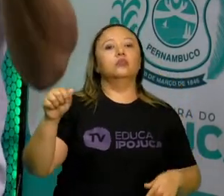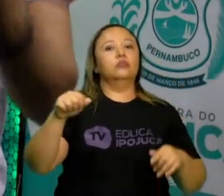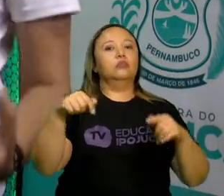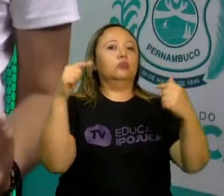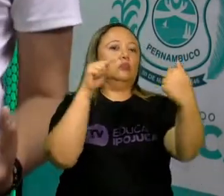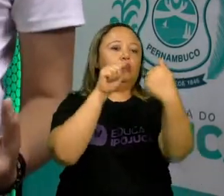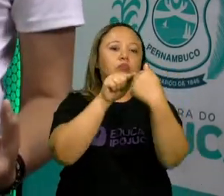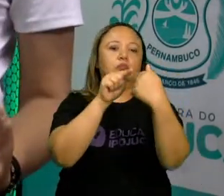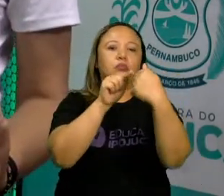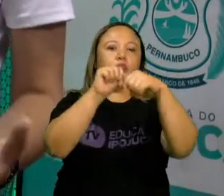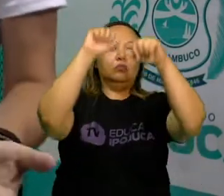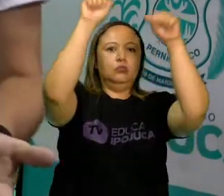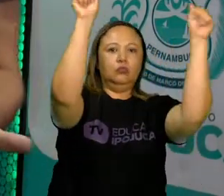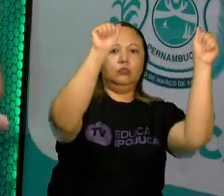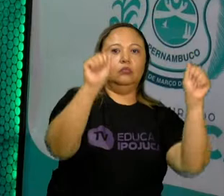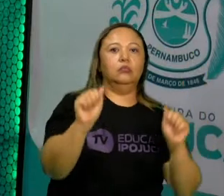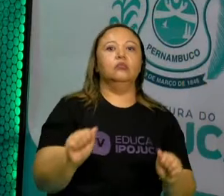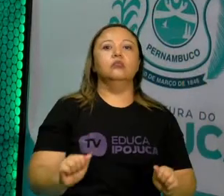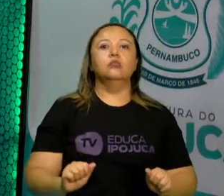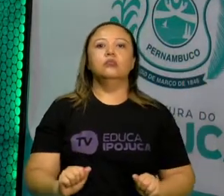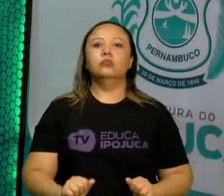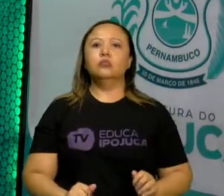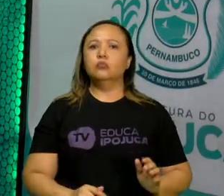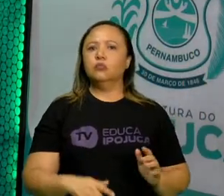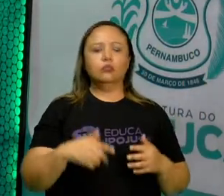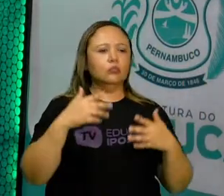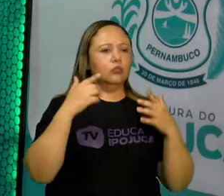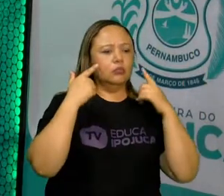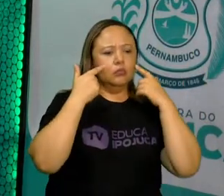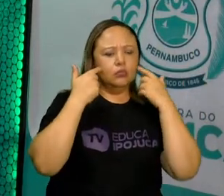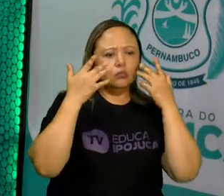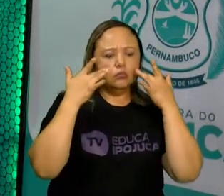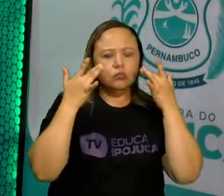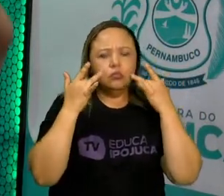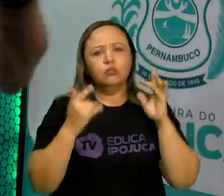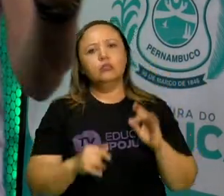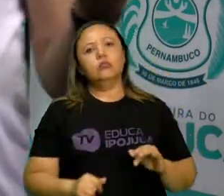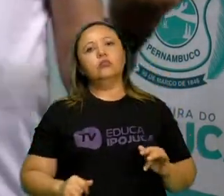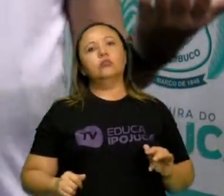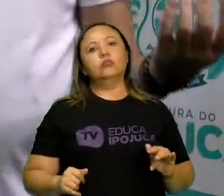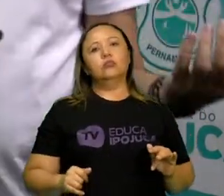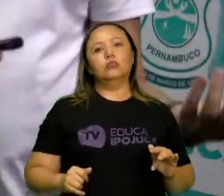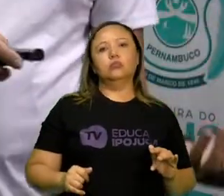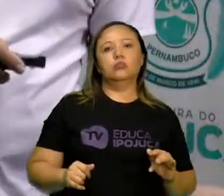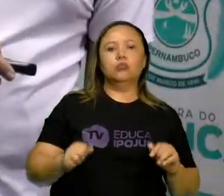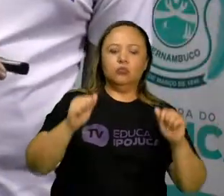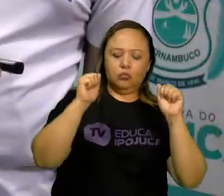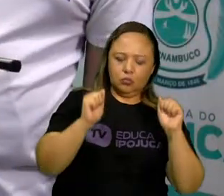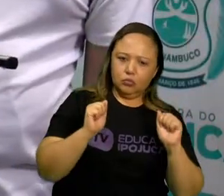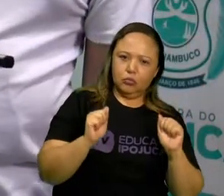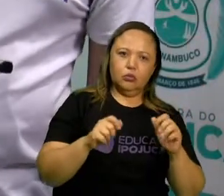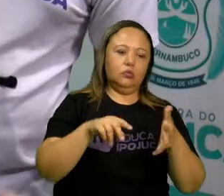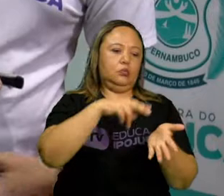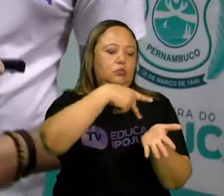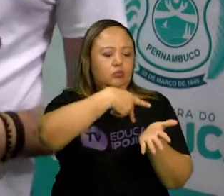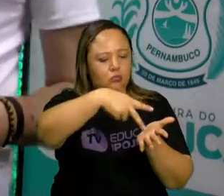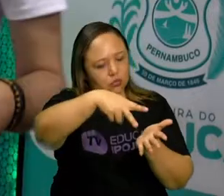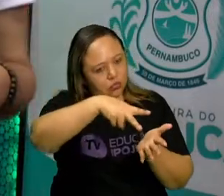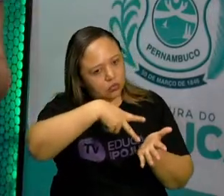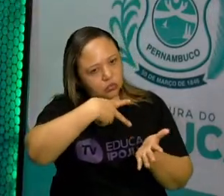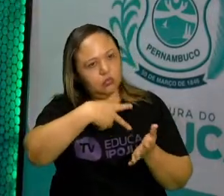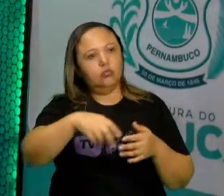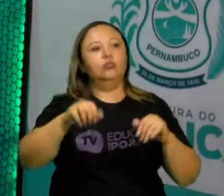arte cênica. Pode ser uma apresentação de teatro, pode ser uma apresentação de dança, pode